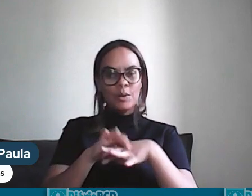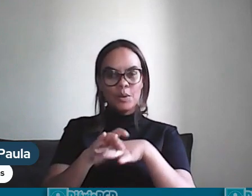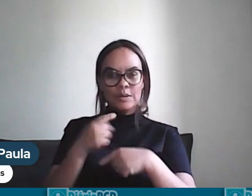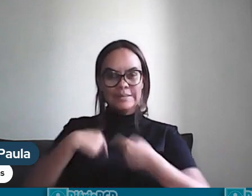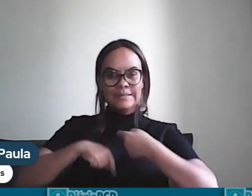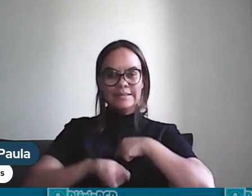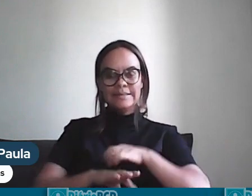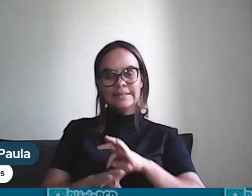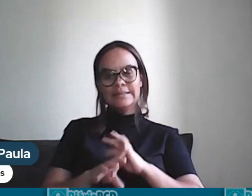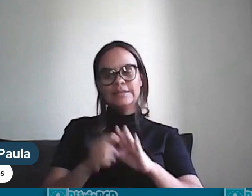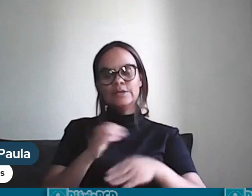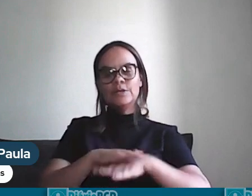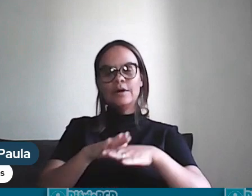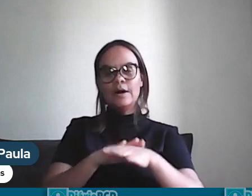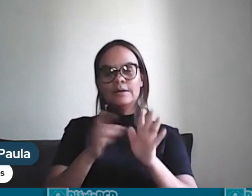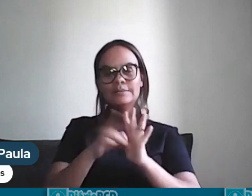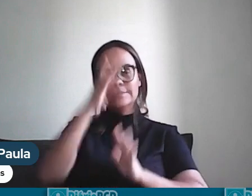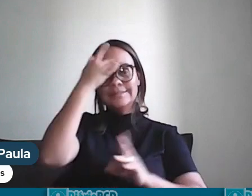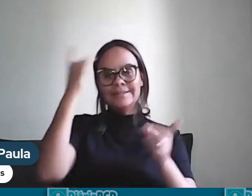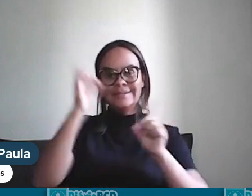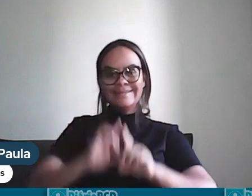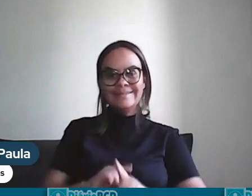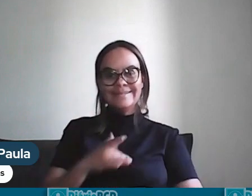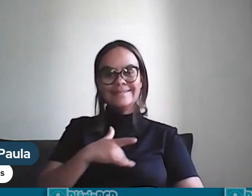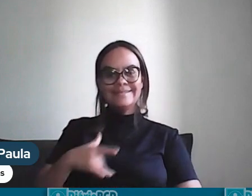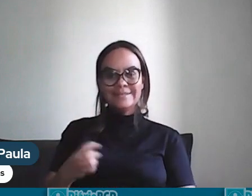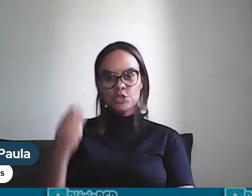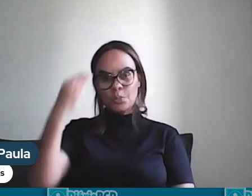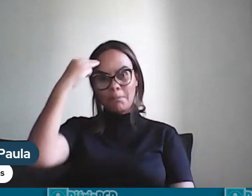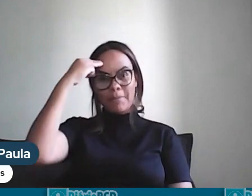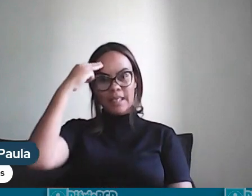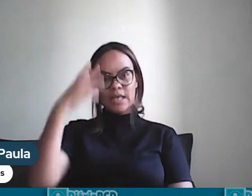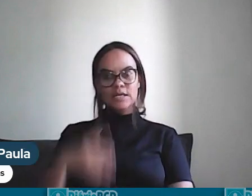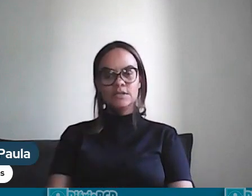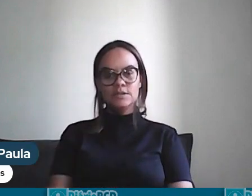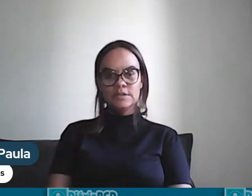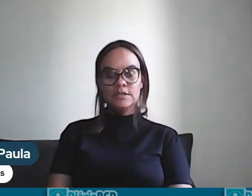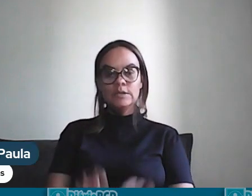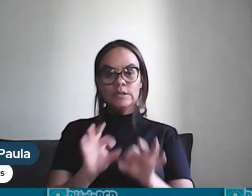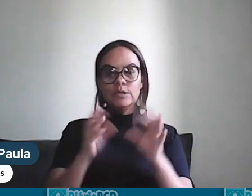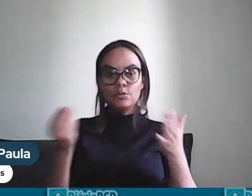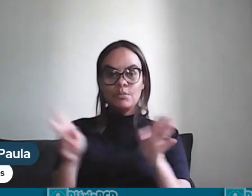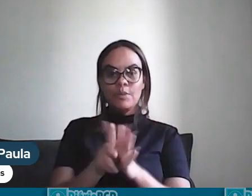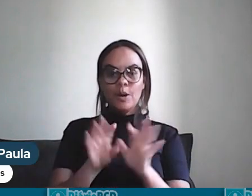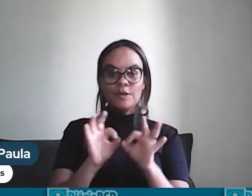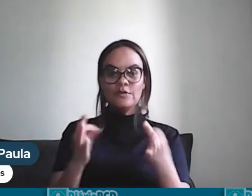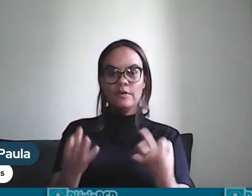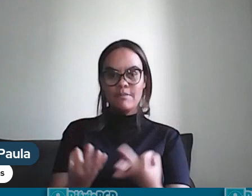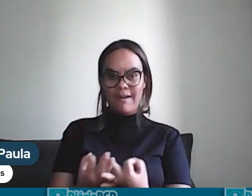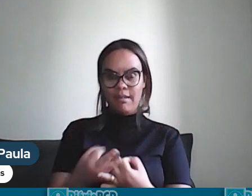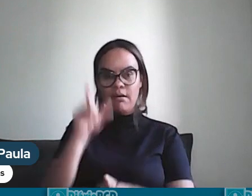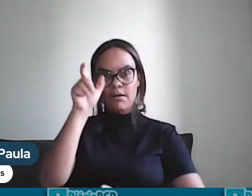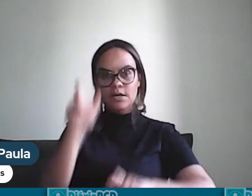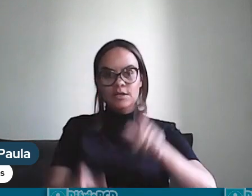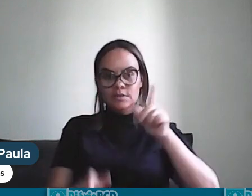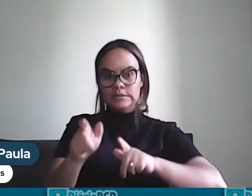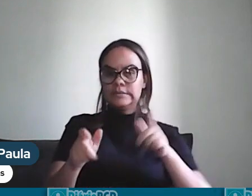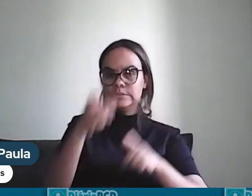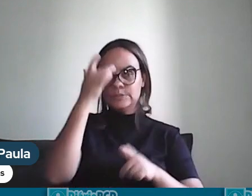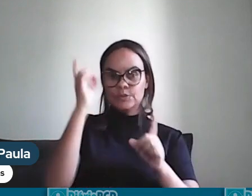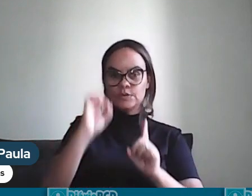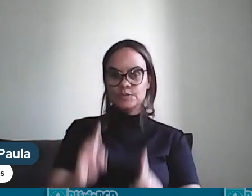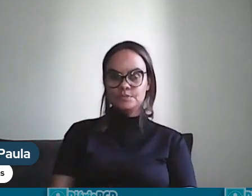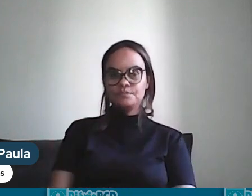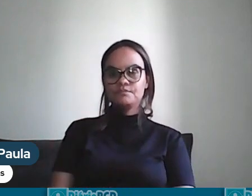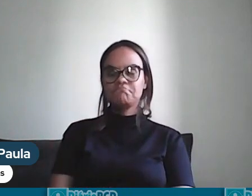Diário PCD sobre a saúde mental das famílias de pessoas com deficiência. Falando